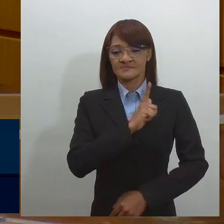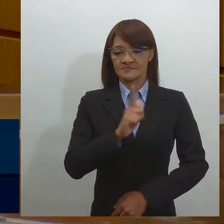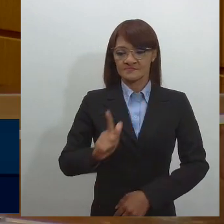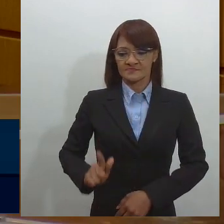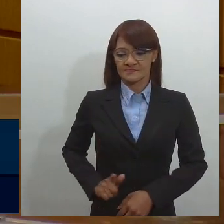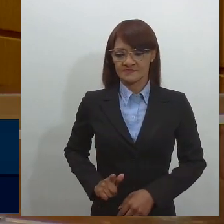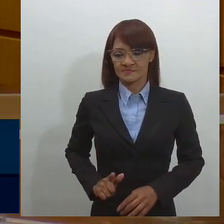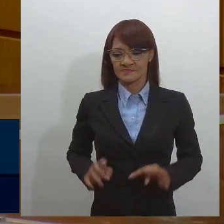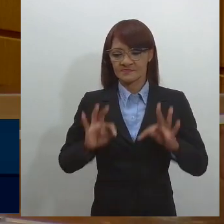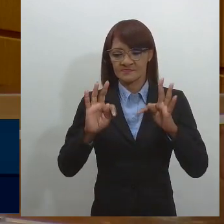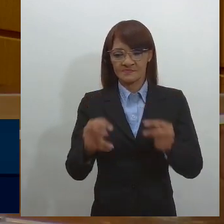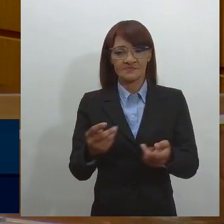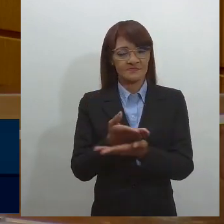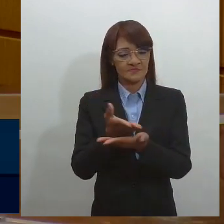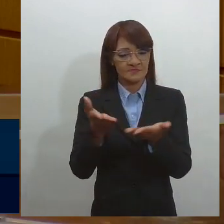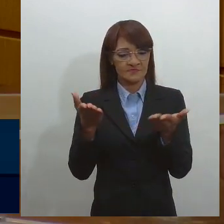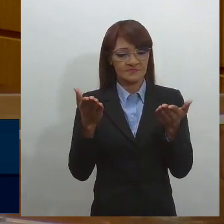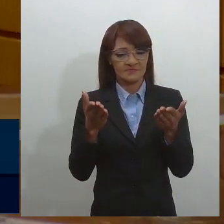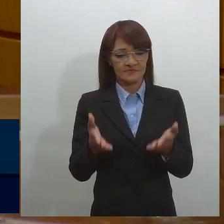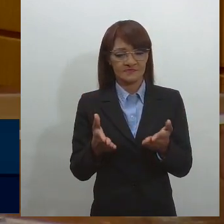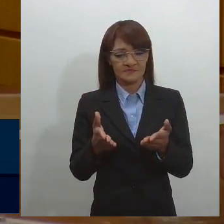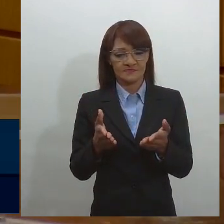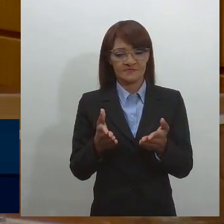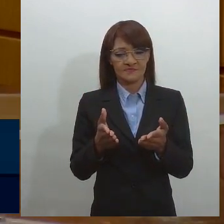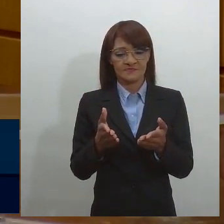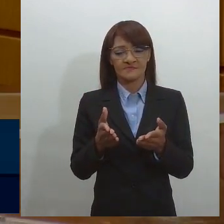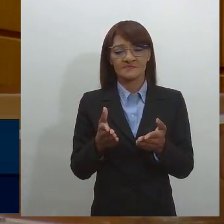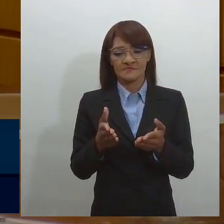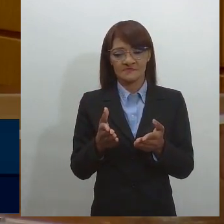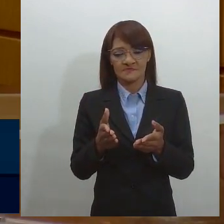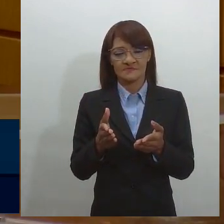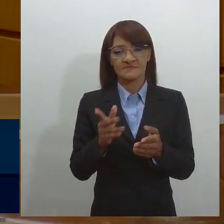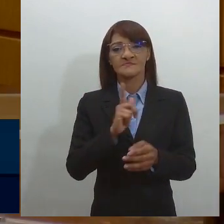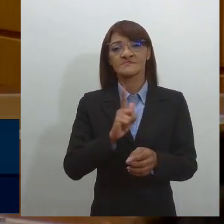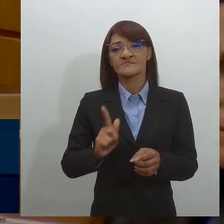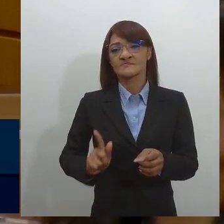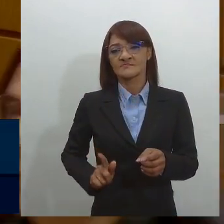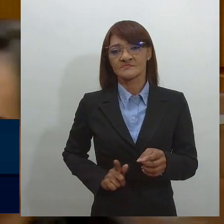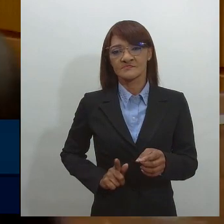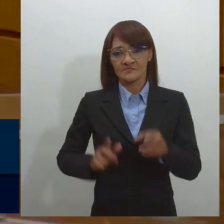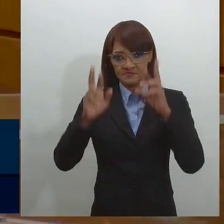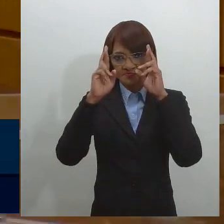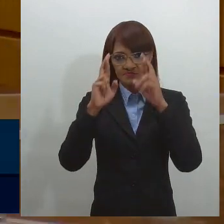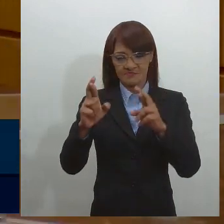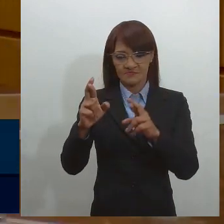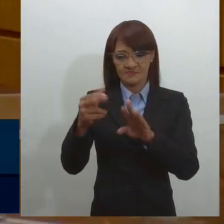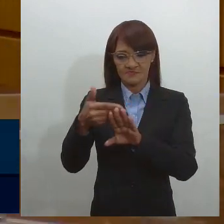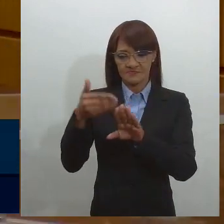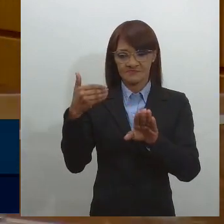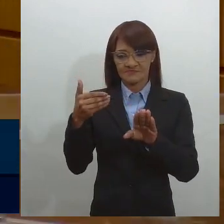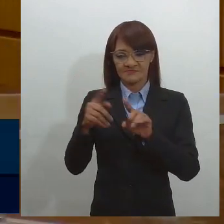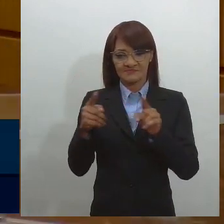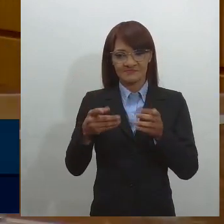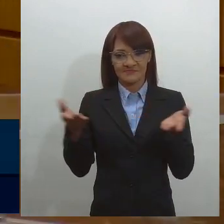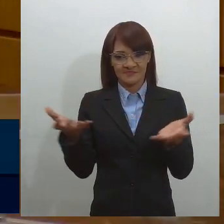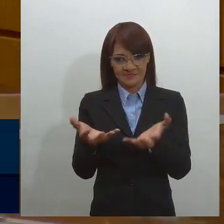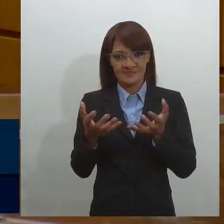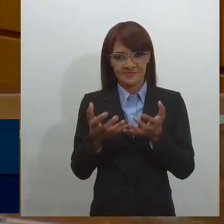nosso governador, ele respeita o passado, mas ele avança para o futuro e para o